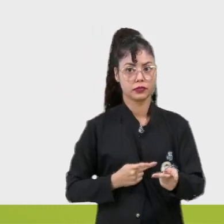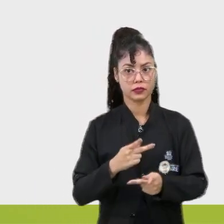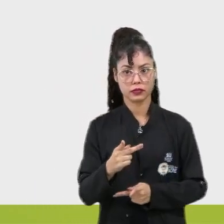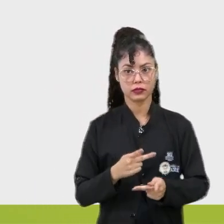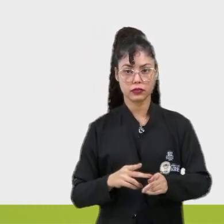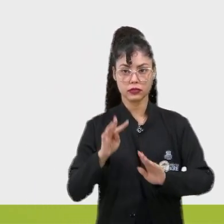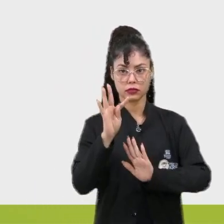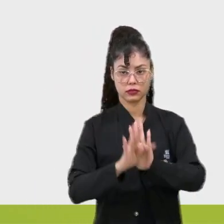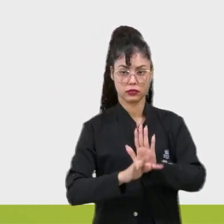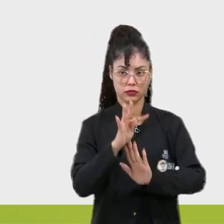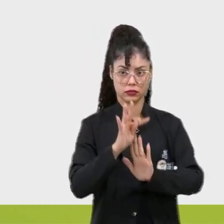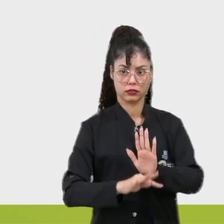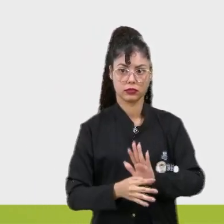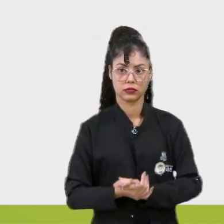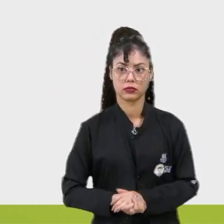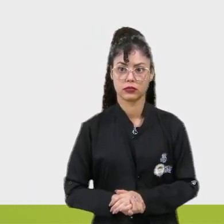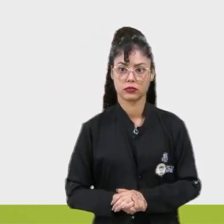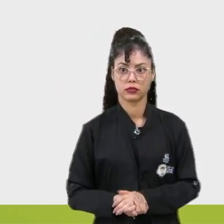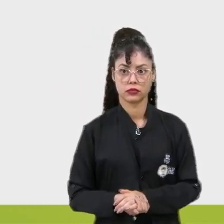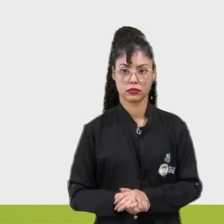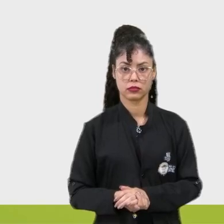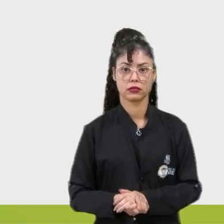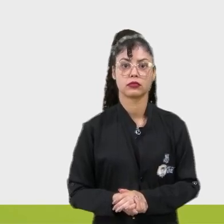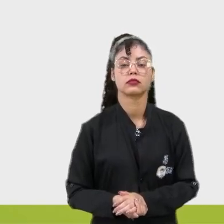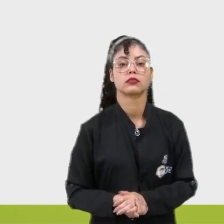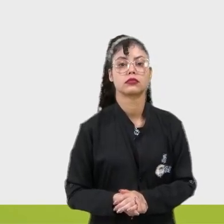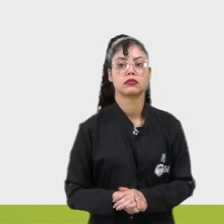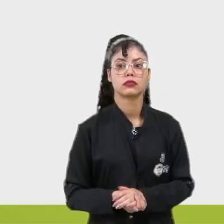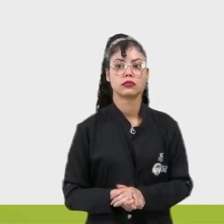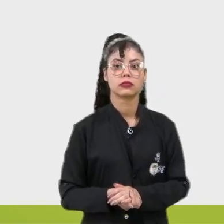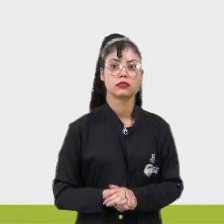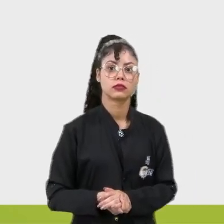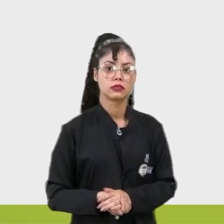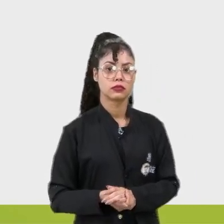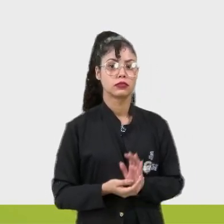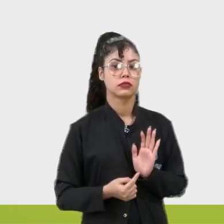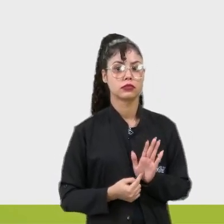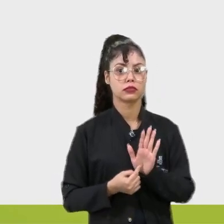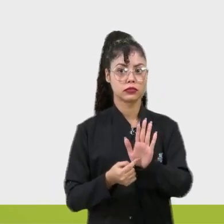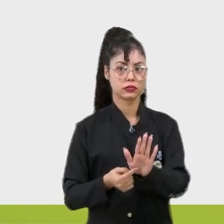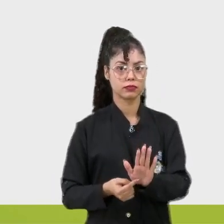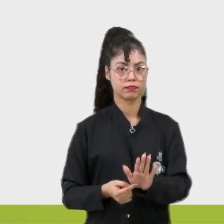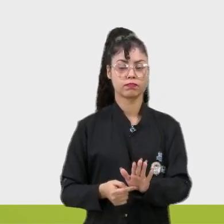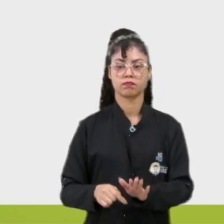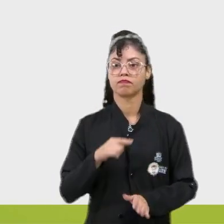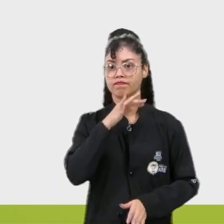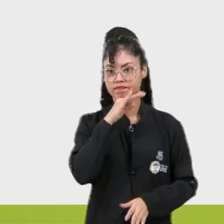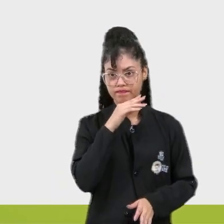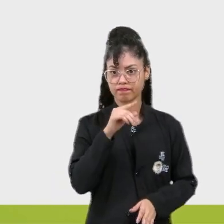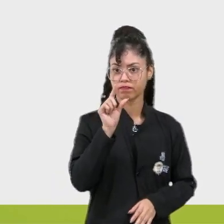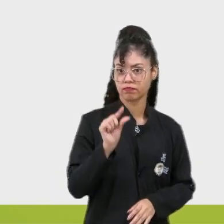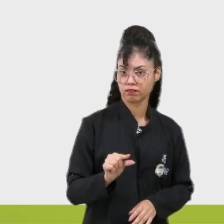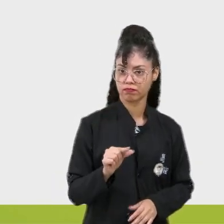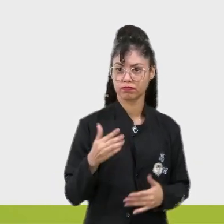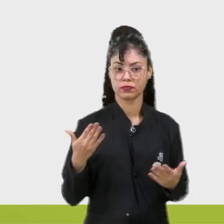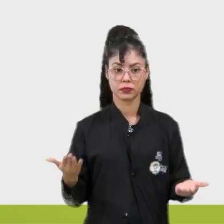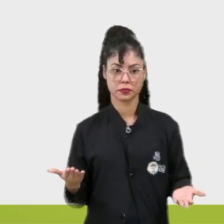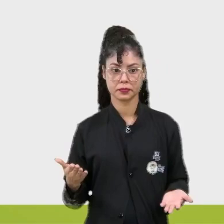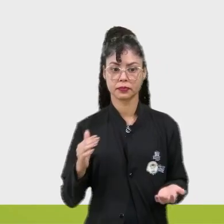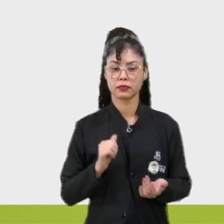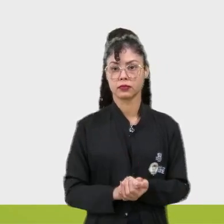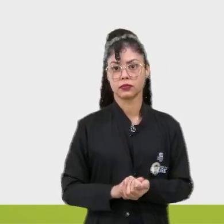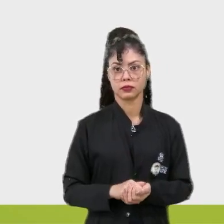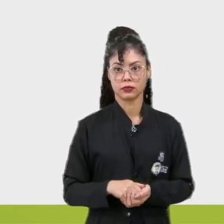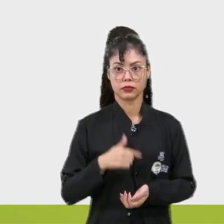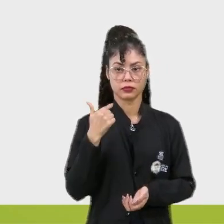de texto, só que esse projeto de texto, ele apresenta muitas falhas, né? Então, ele fica aqui no